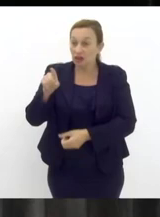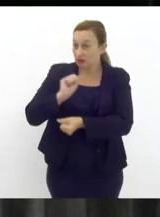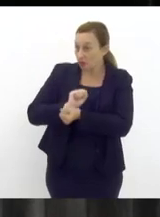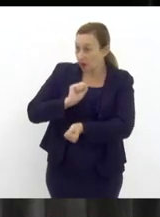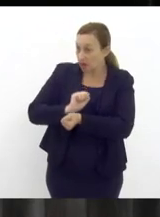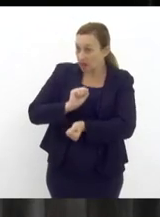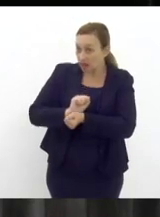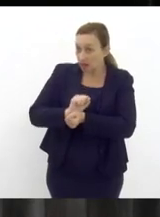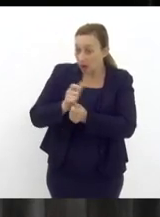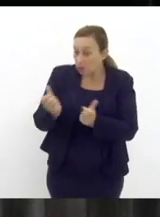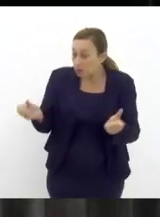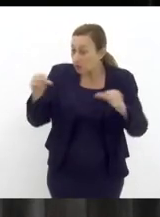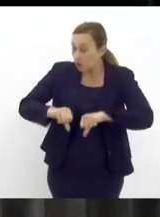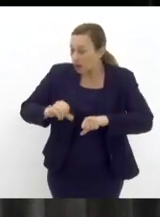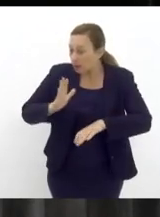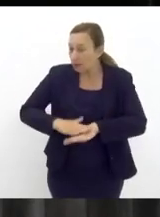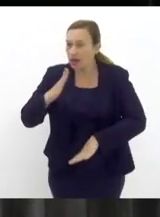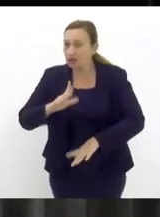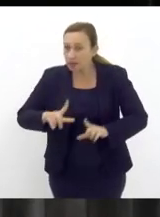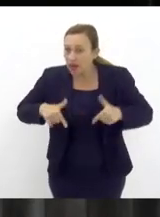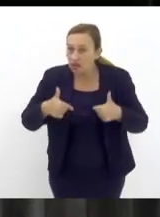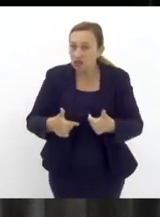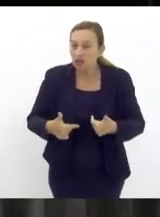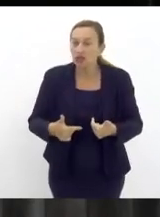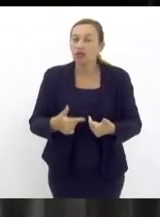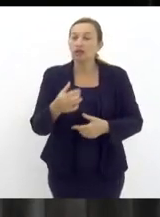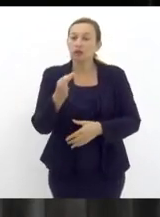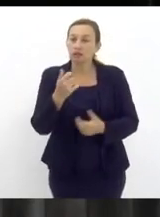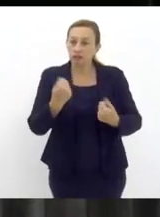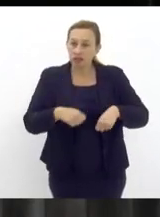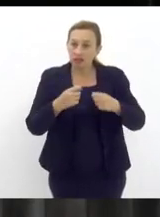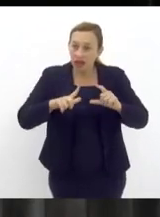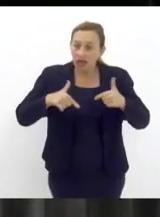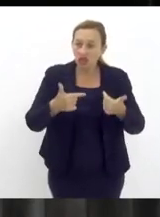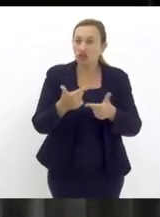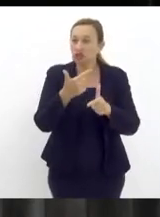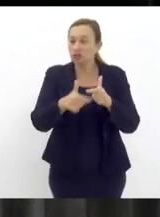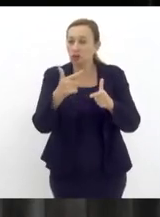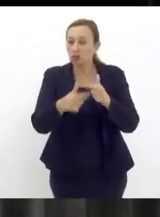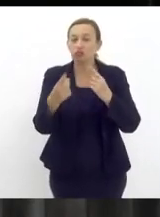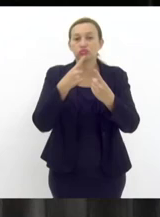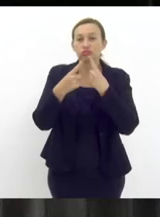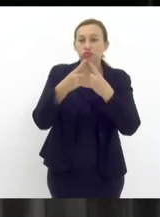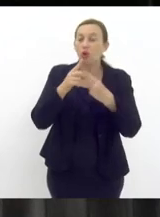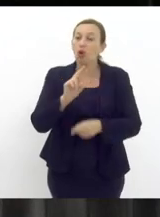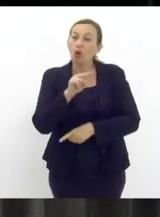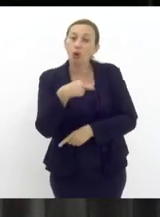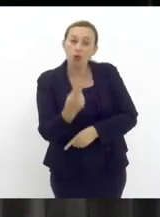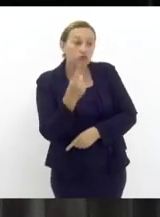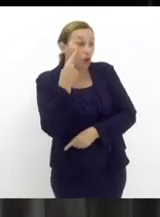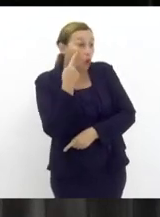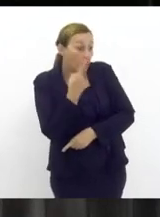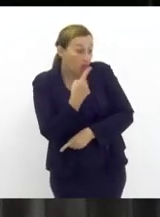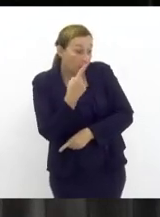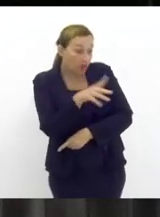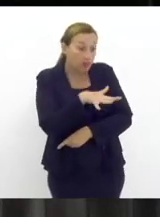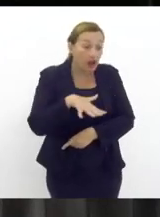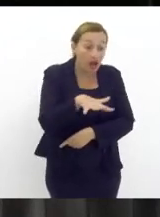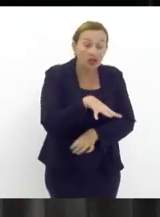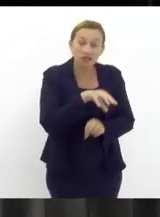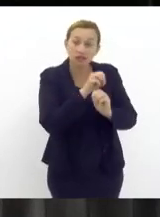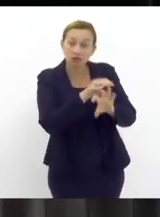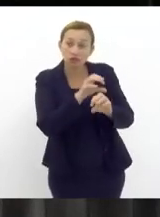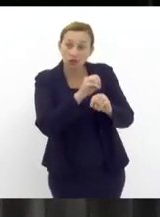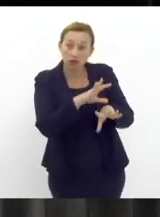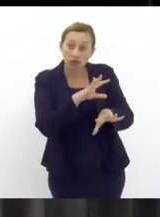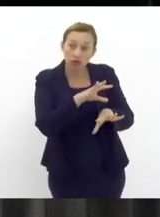a situação se agravar para fazer algo que realmente dê solução a esse problema em debate ou se vai olhar para a área da Educação e